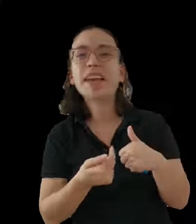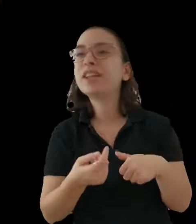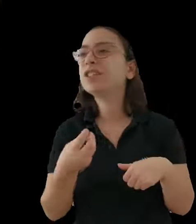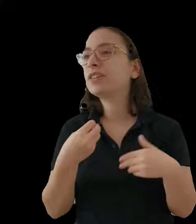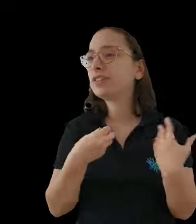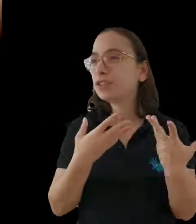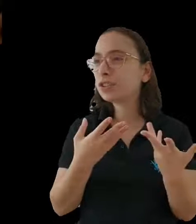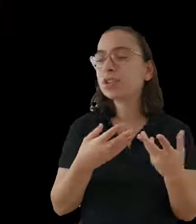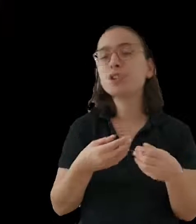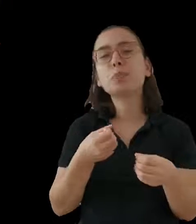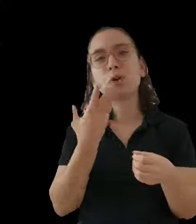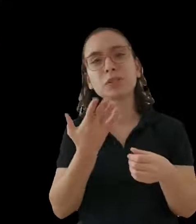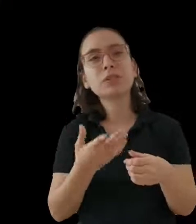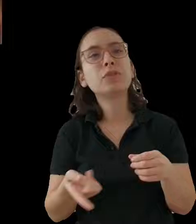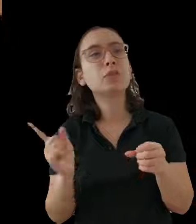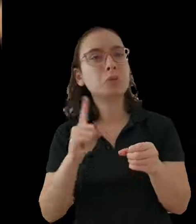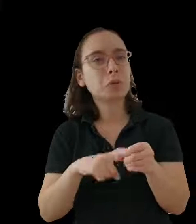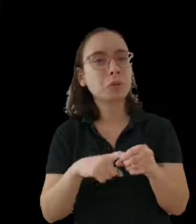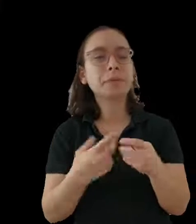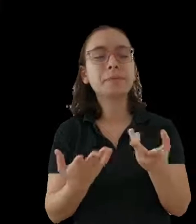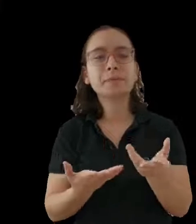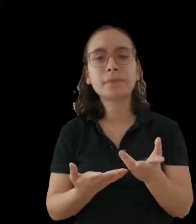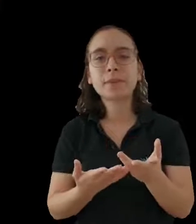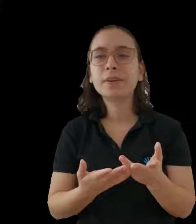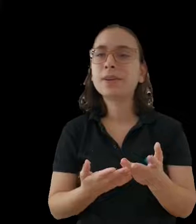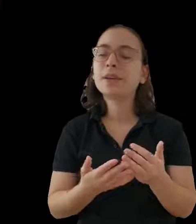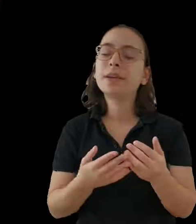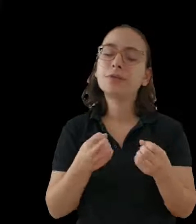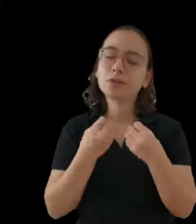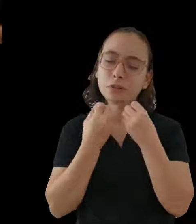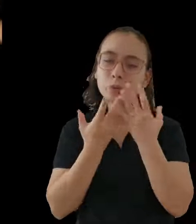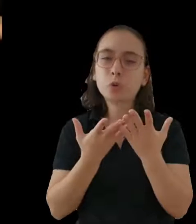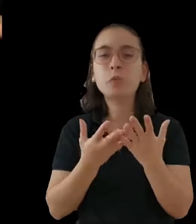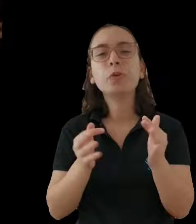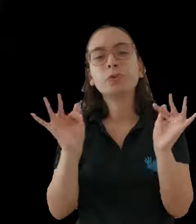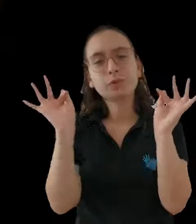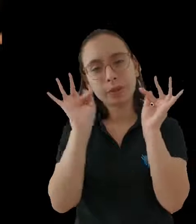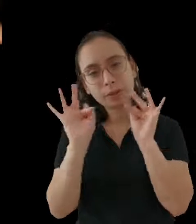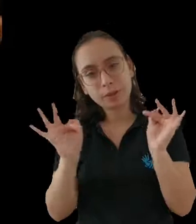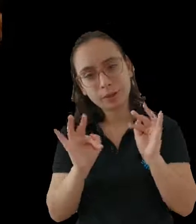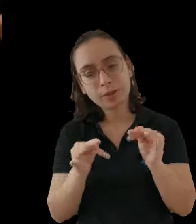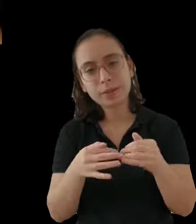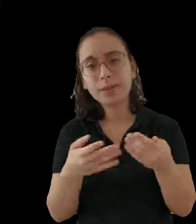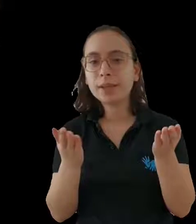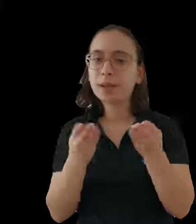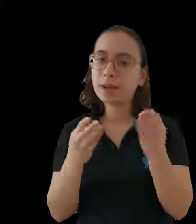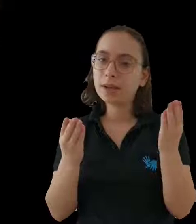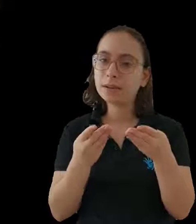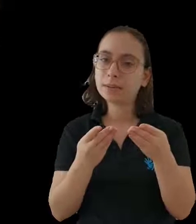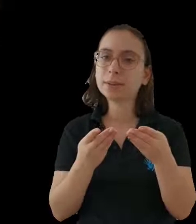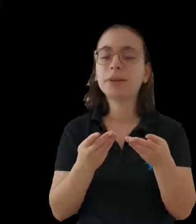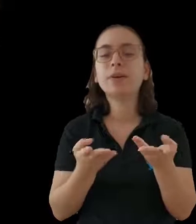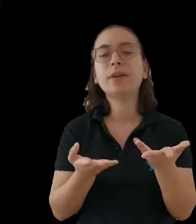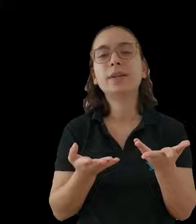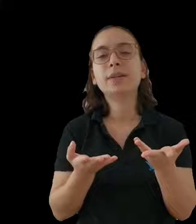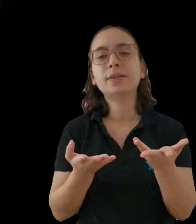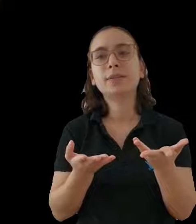vem, vem, a gente estava te esperando, que bom que você voltou. E ele fica muito bem, muito feliz, e ele